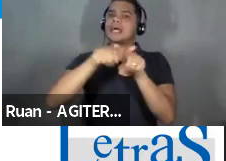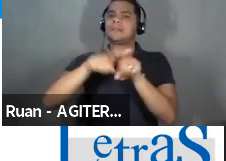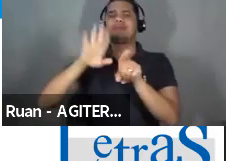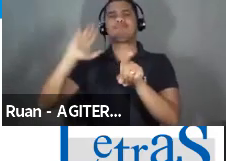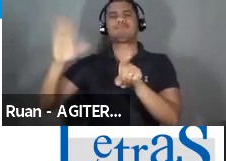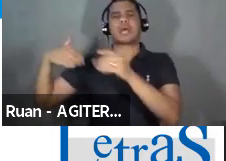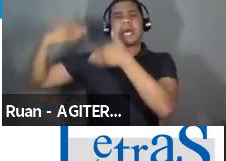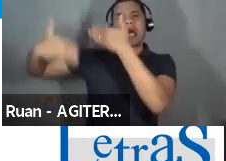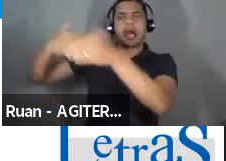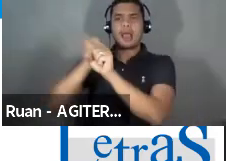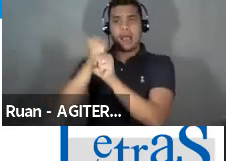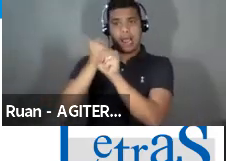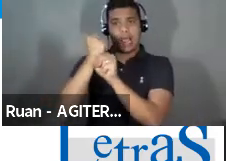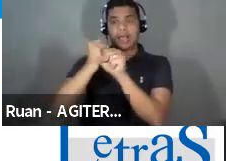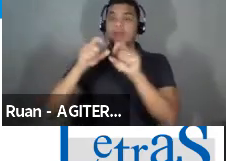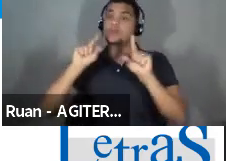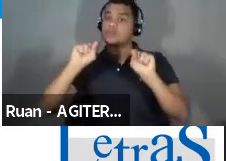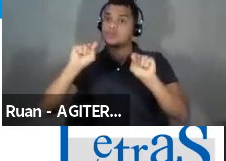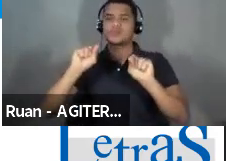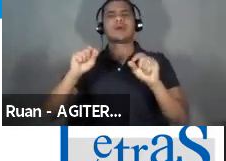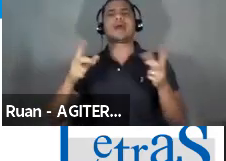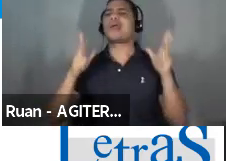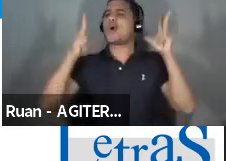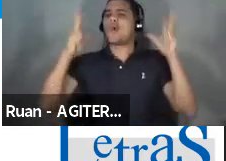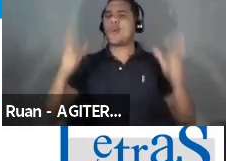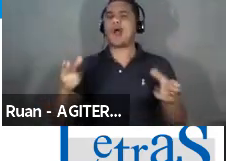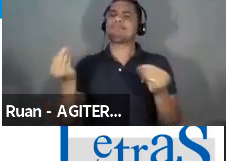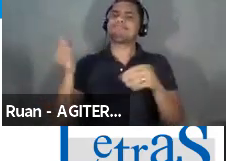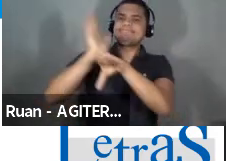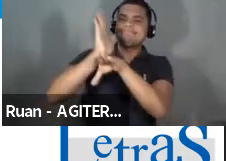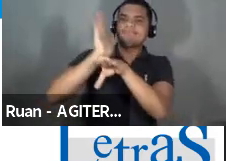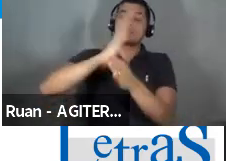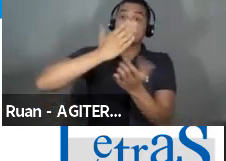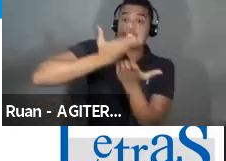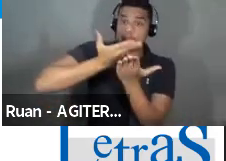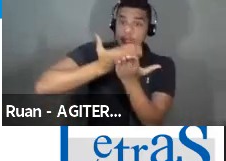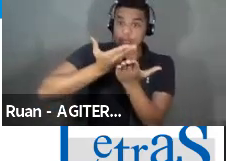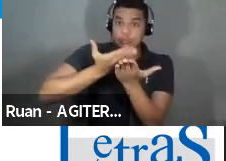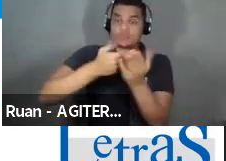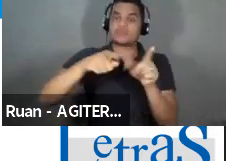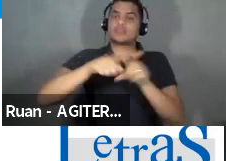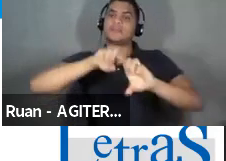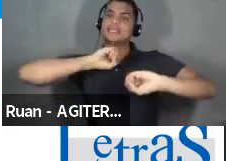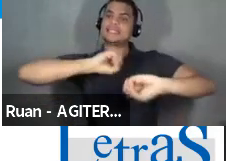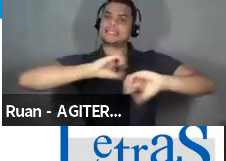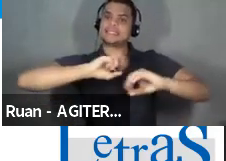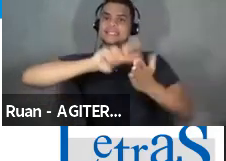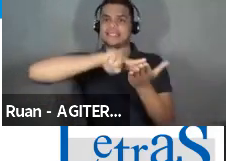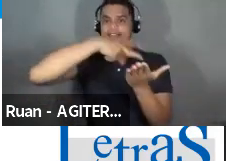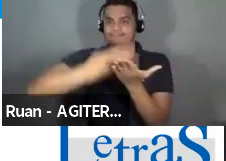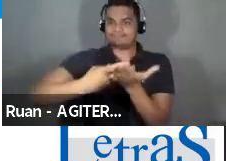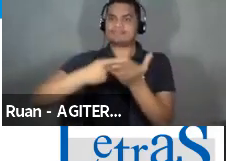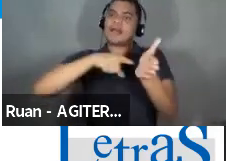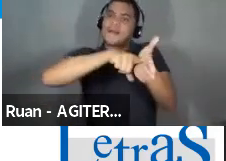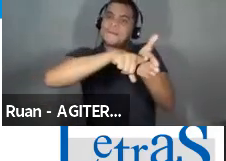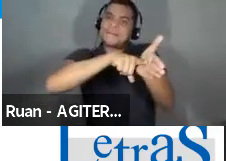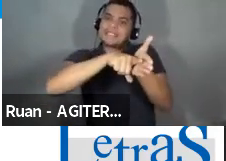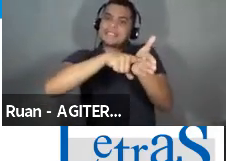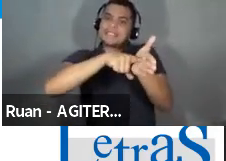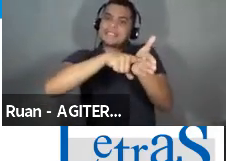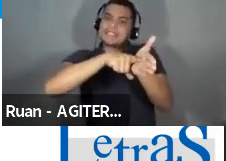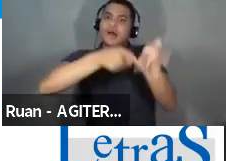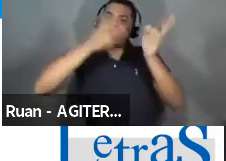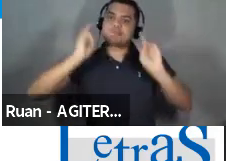de todos esses anos, da mesma forma, contribuindo para os estudos e para o ensino da tradução com sua pesquisa constante